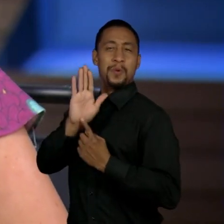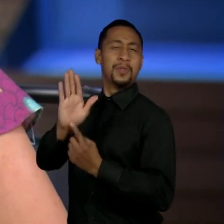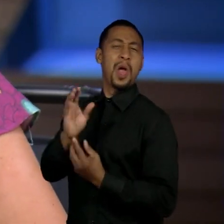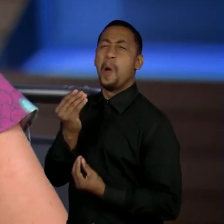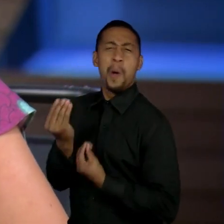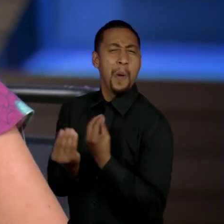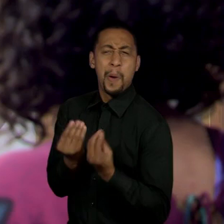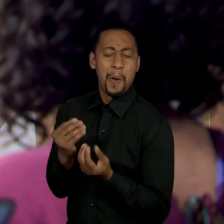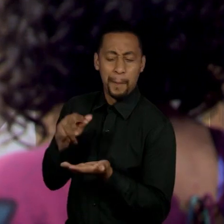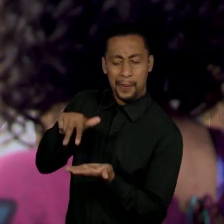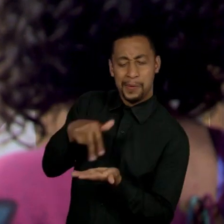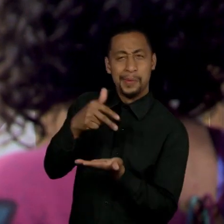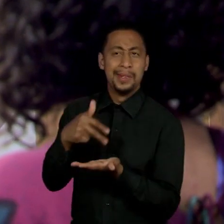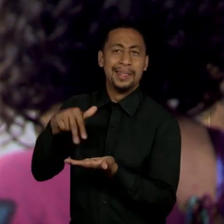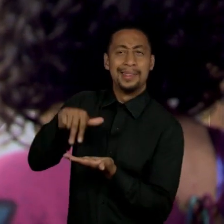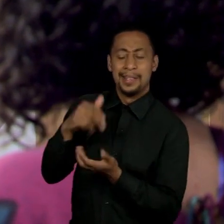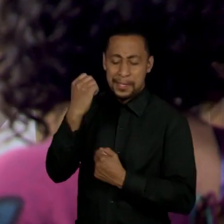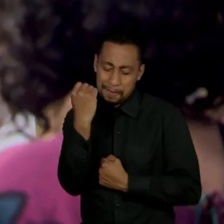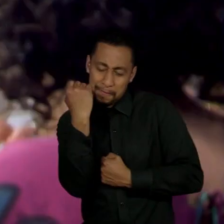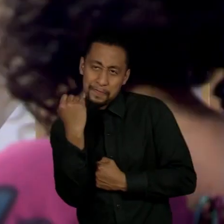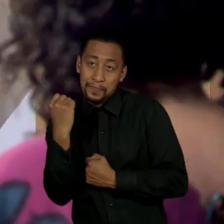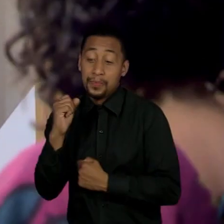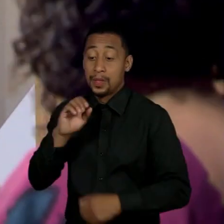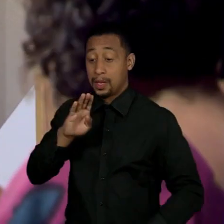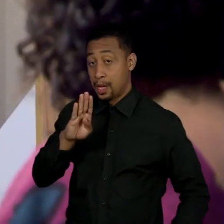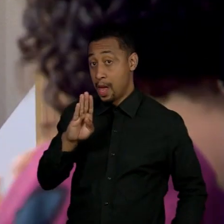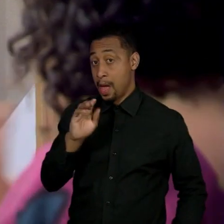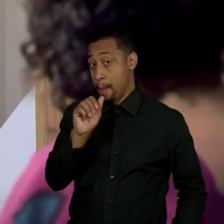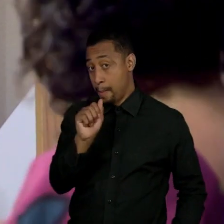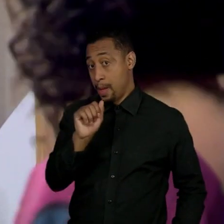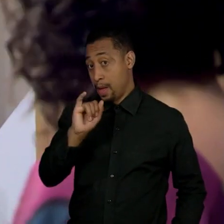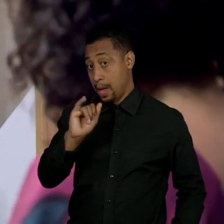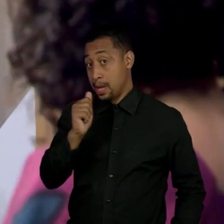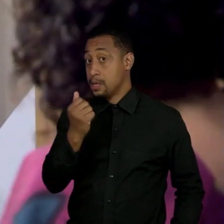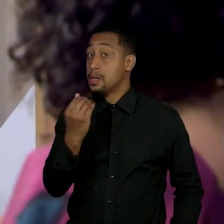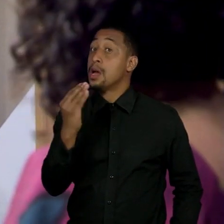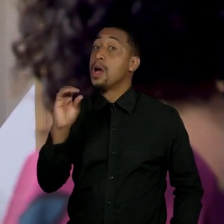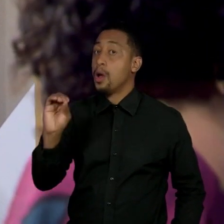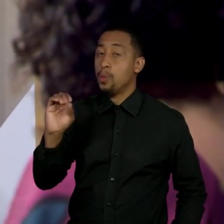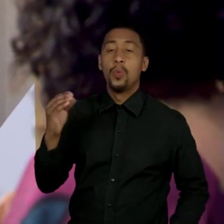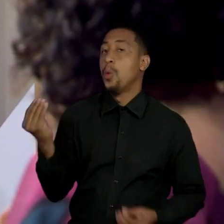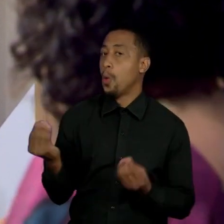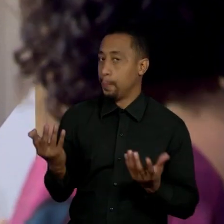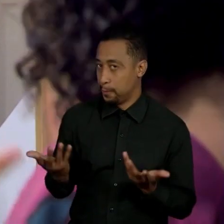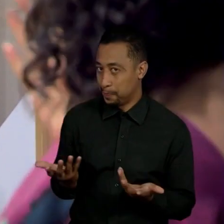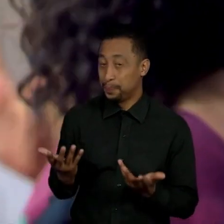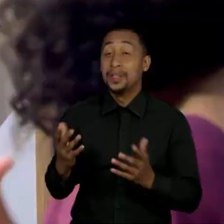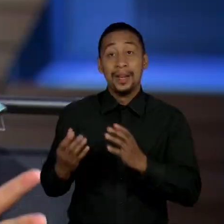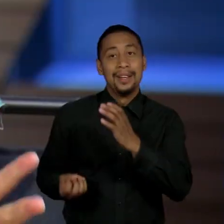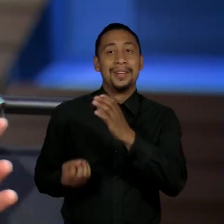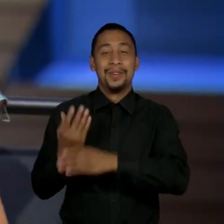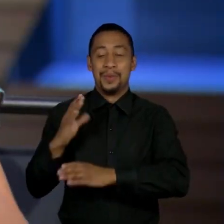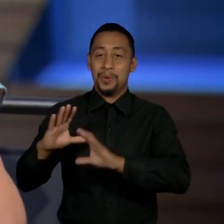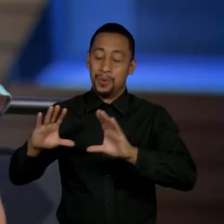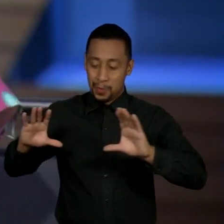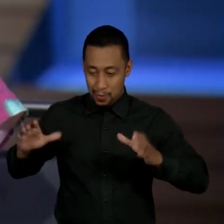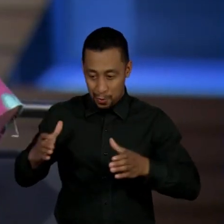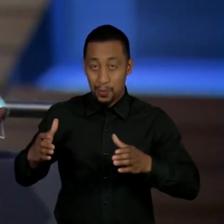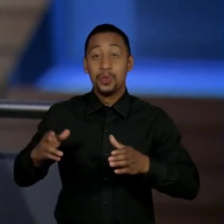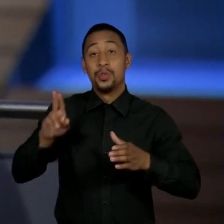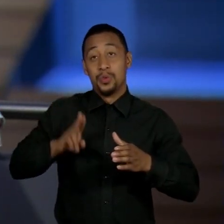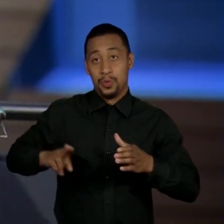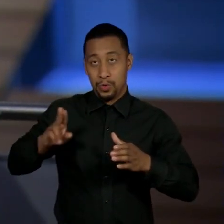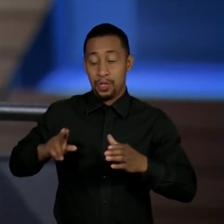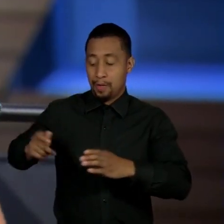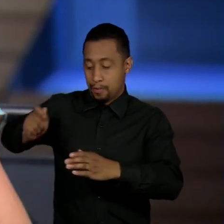Né? Então, ele inventou esse trio de forró, que é o trio da zabumba, da